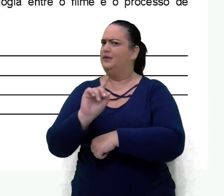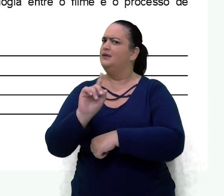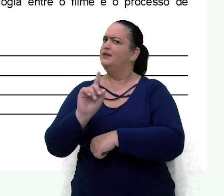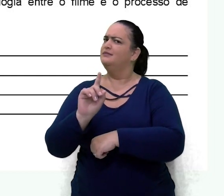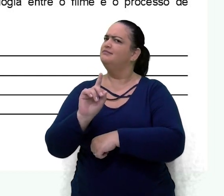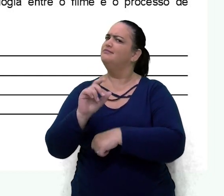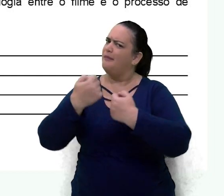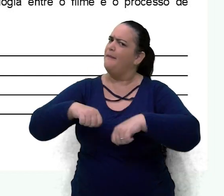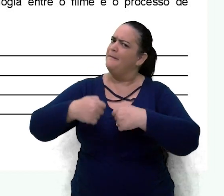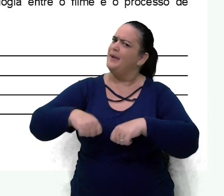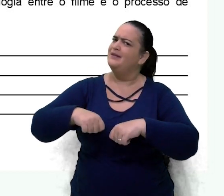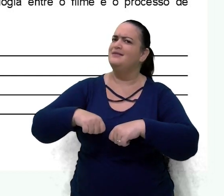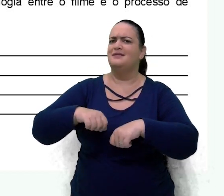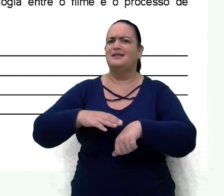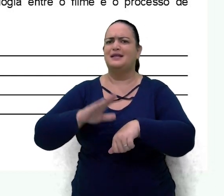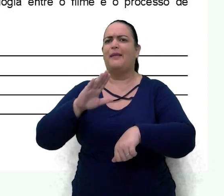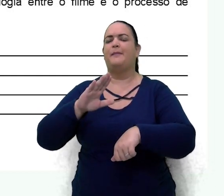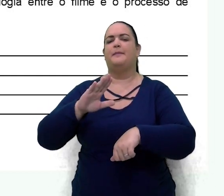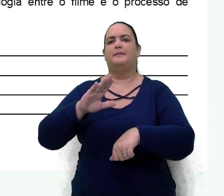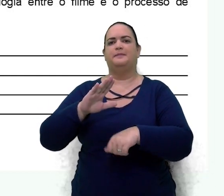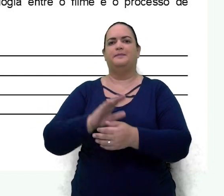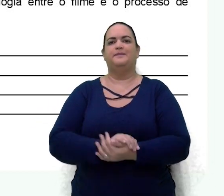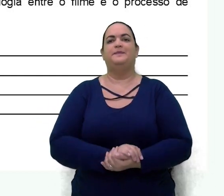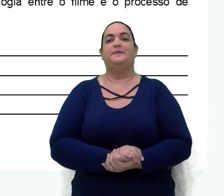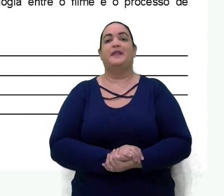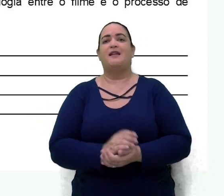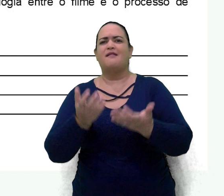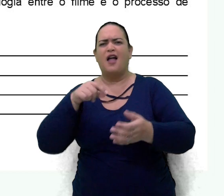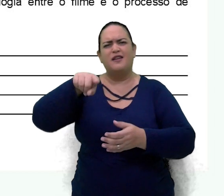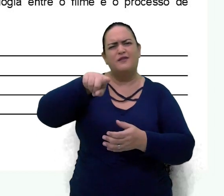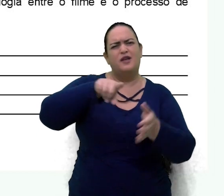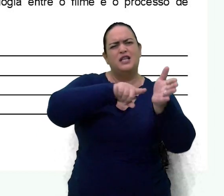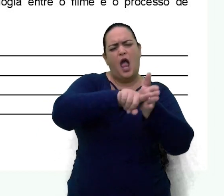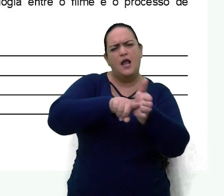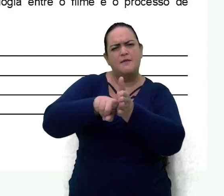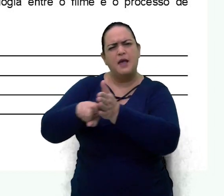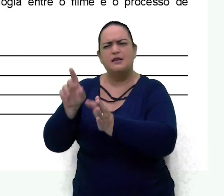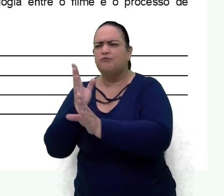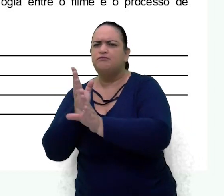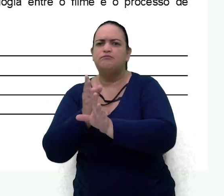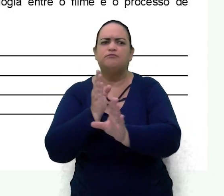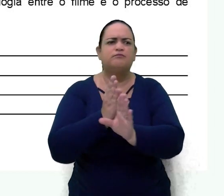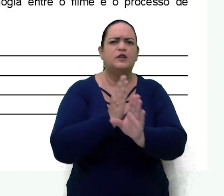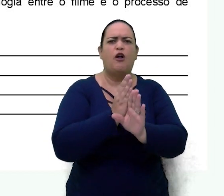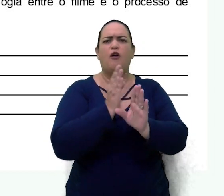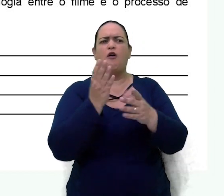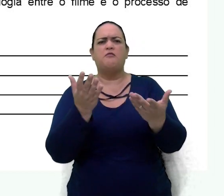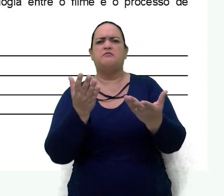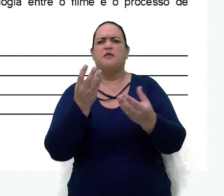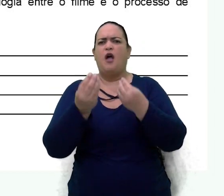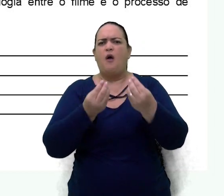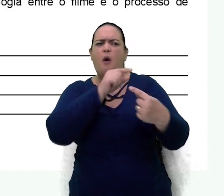ao filme é muito cômodo. Nós queremos também que vocês pesquisem, que vocês descubram qual é a finalidade, né?